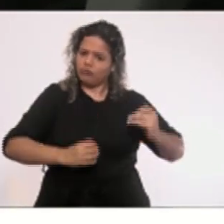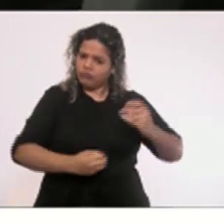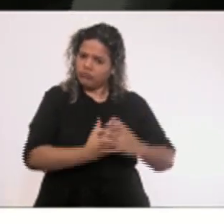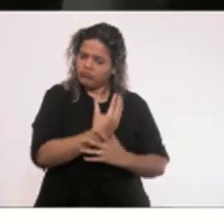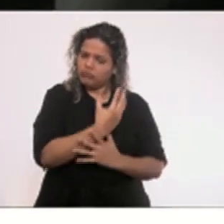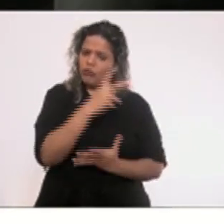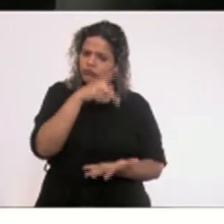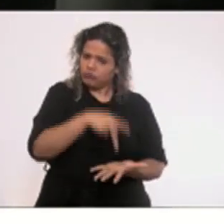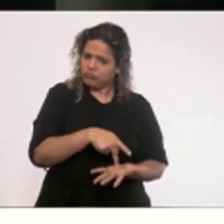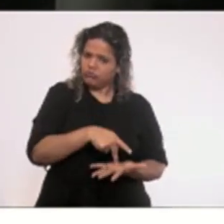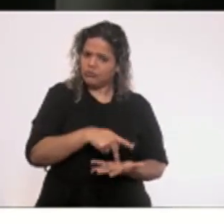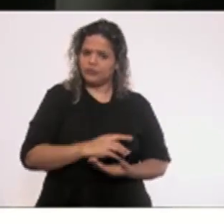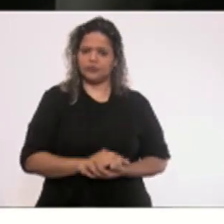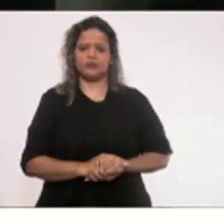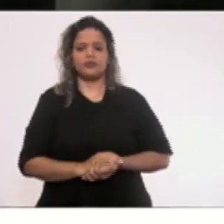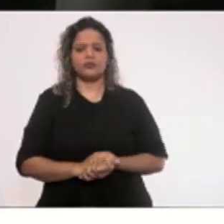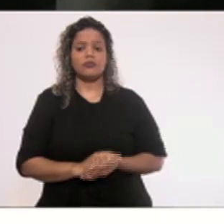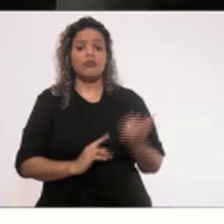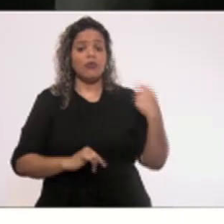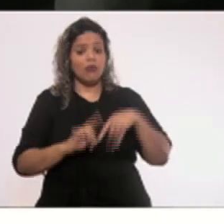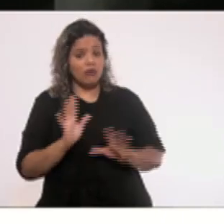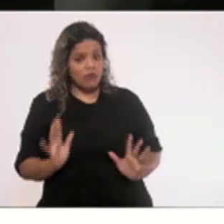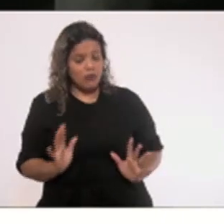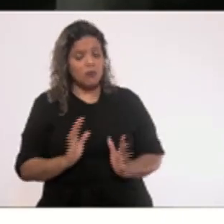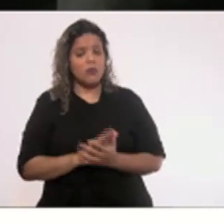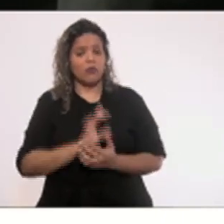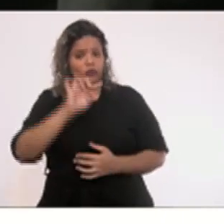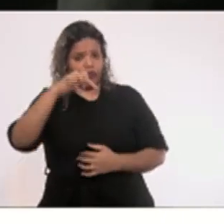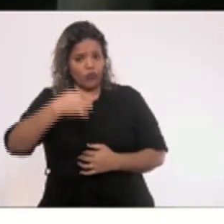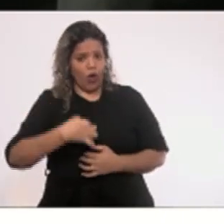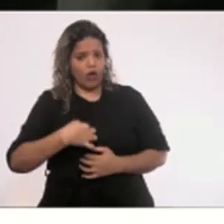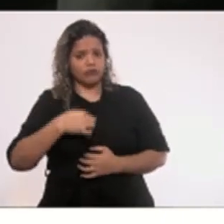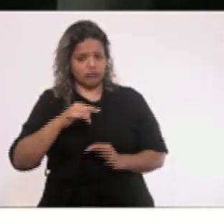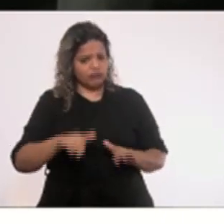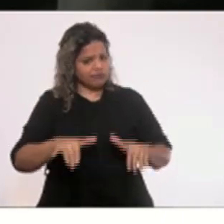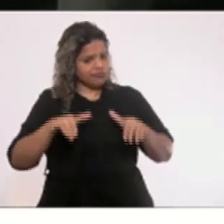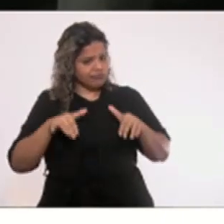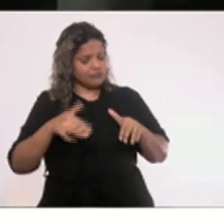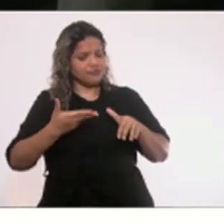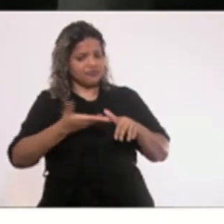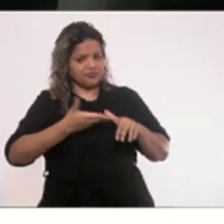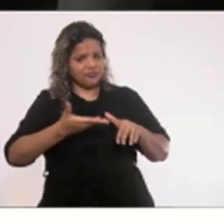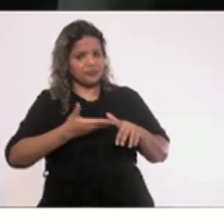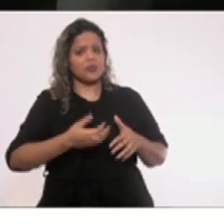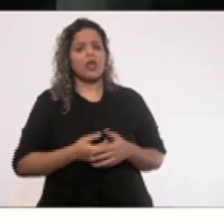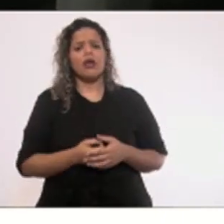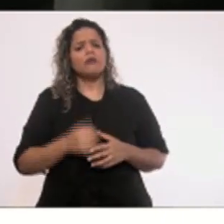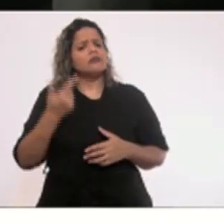original. E que nós da frente parlamentar